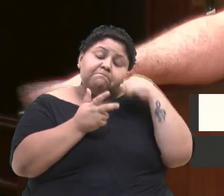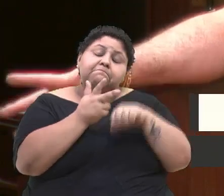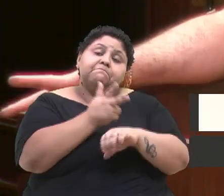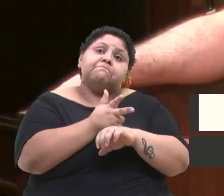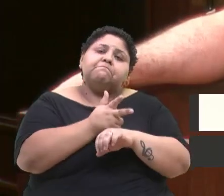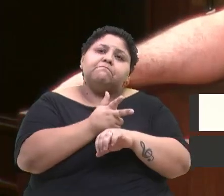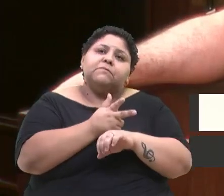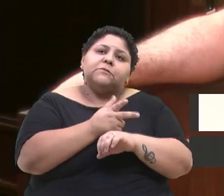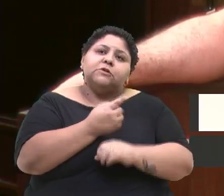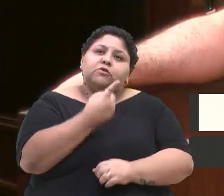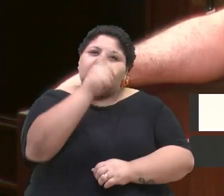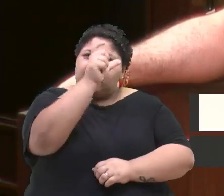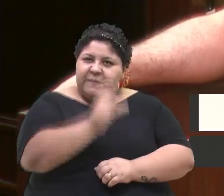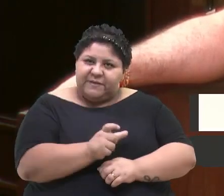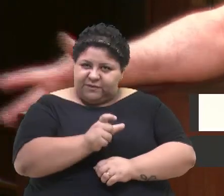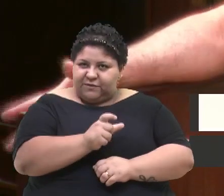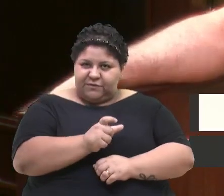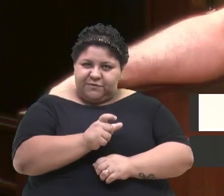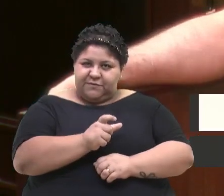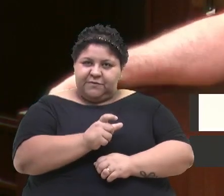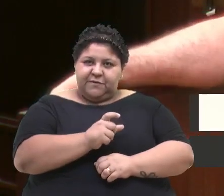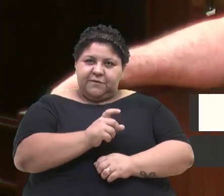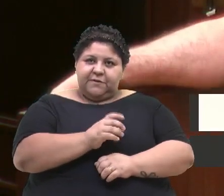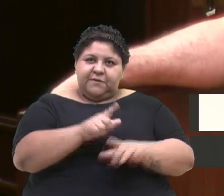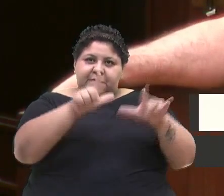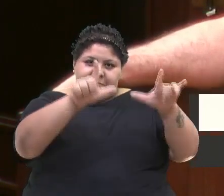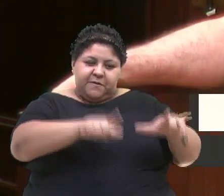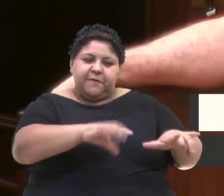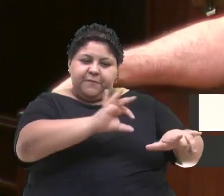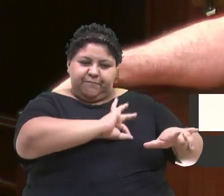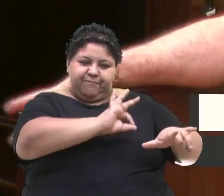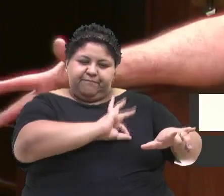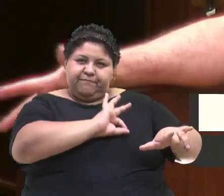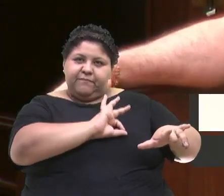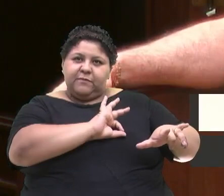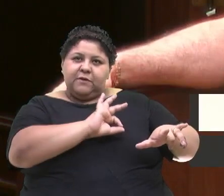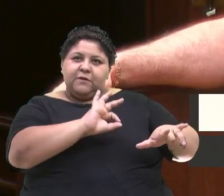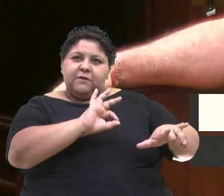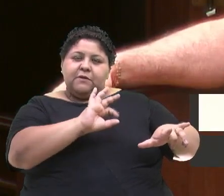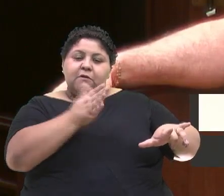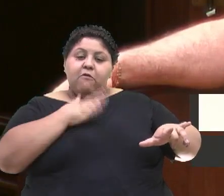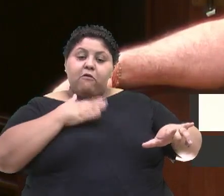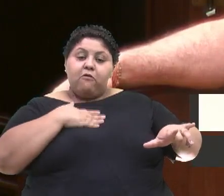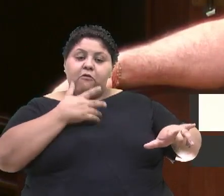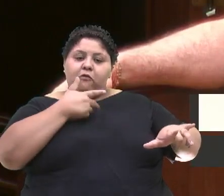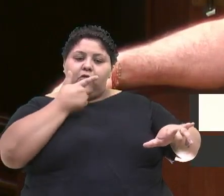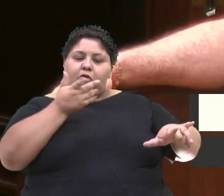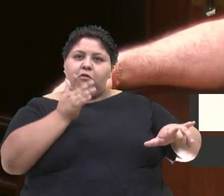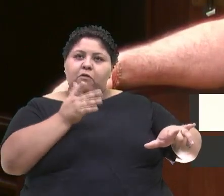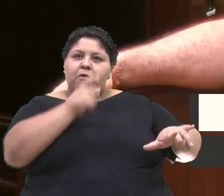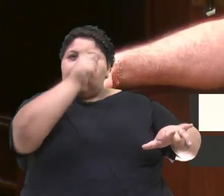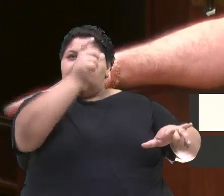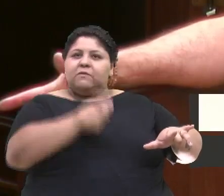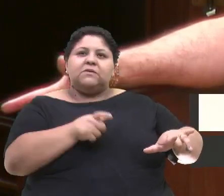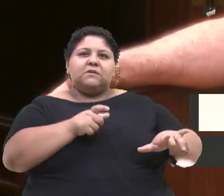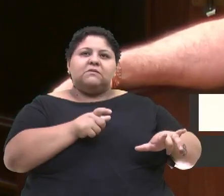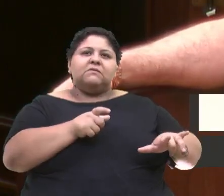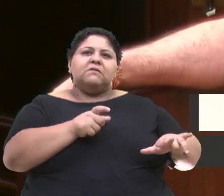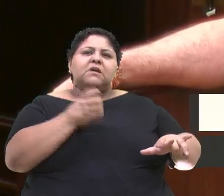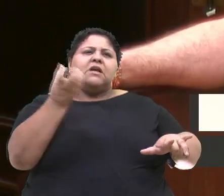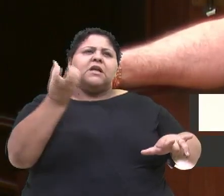uma pessoa em específico ontem na delegacia, vou reforçar aqui, me fala que a pessoa estava tentando